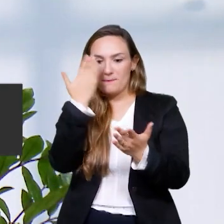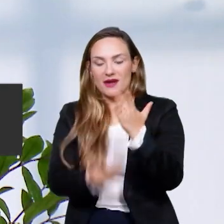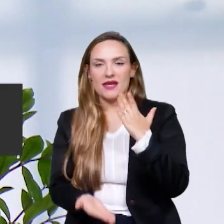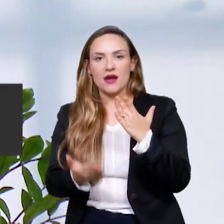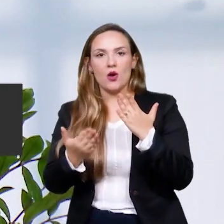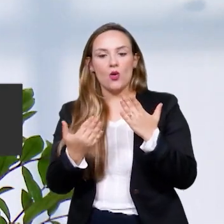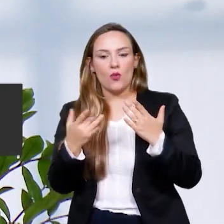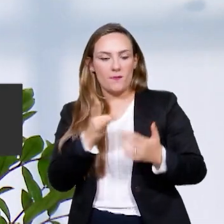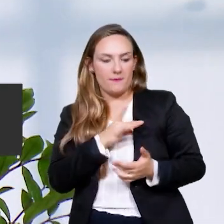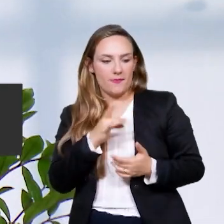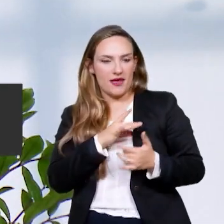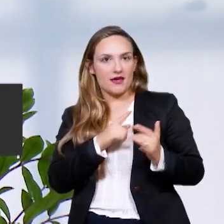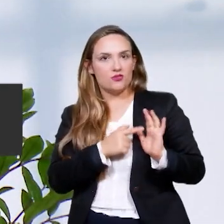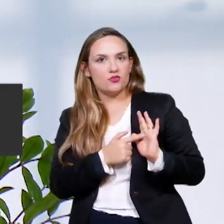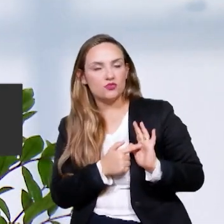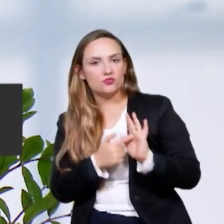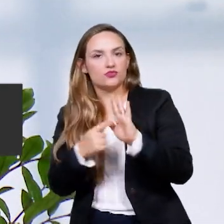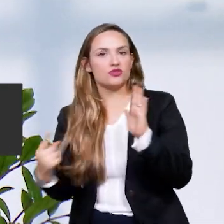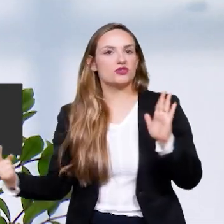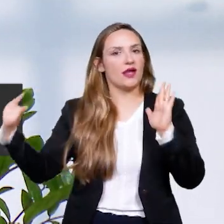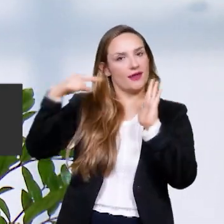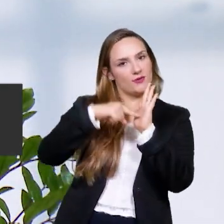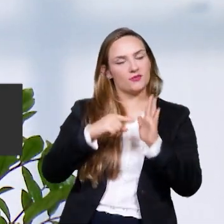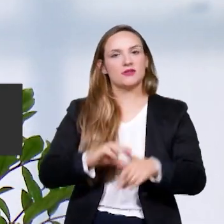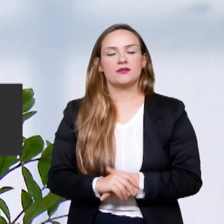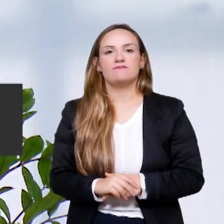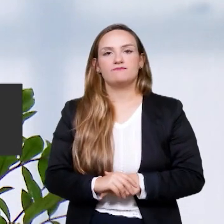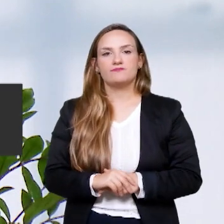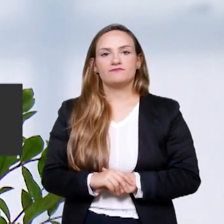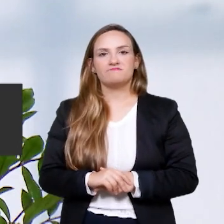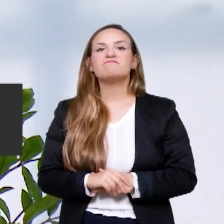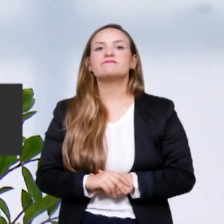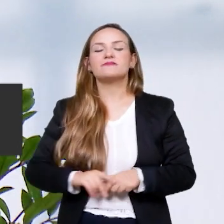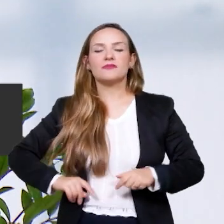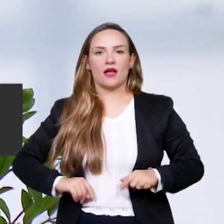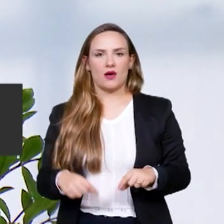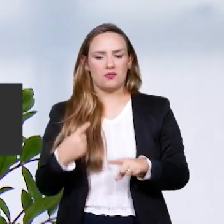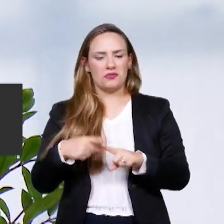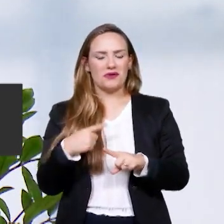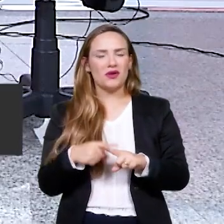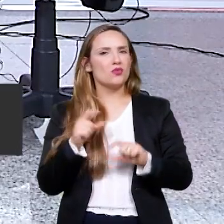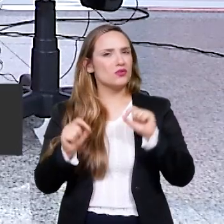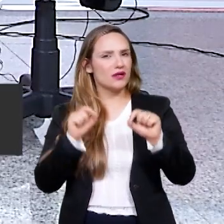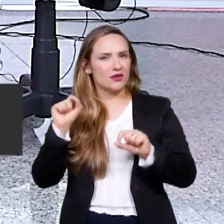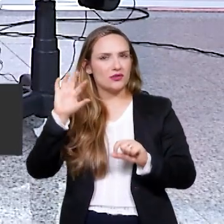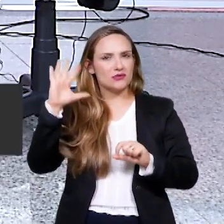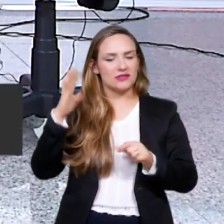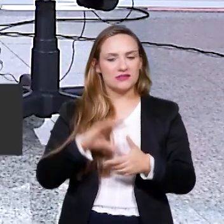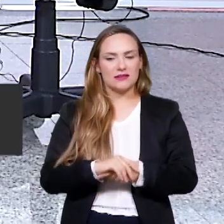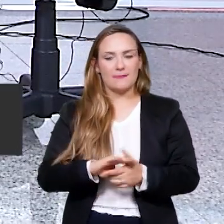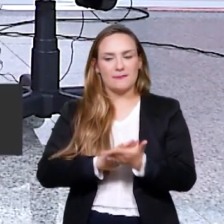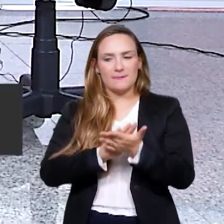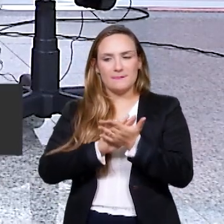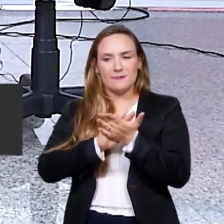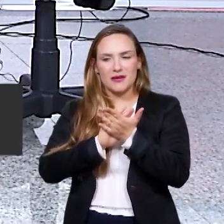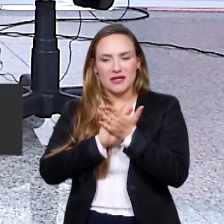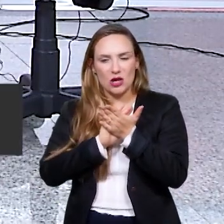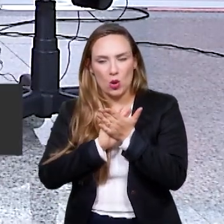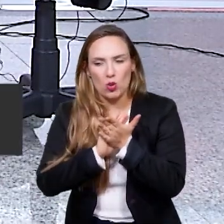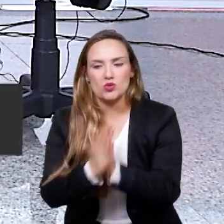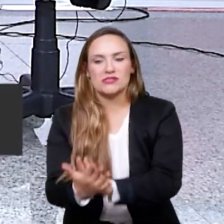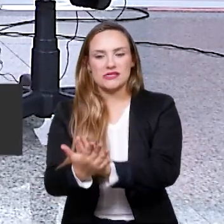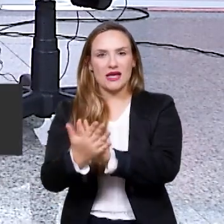isso é importante, né? Porque o que acontece? Há uma fragilidade, porque o racismo ele é